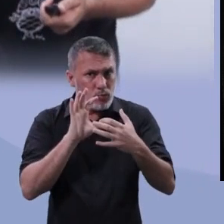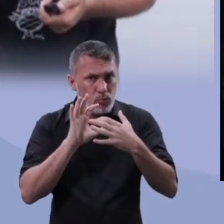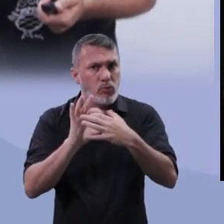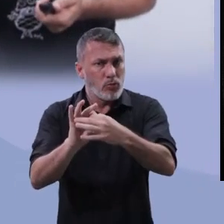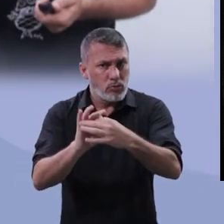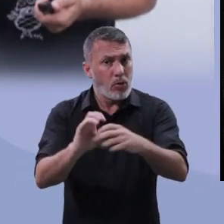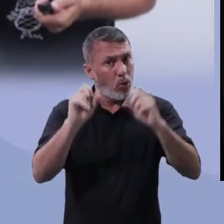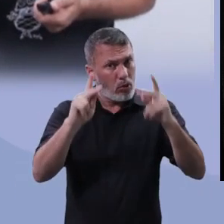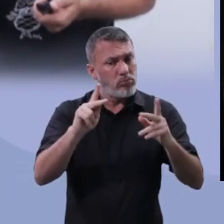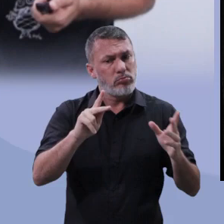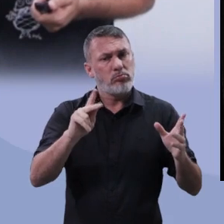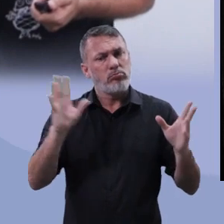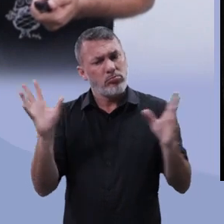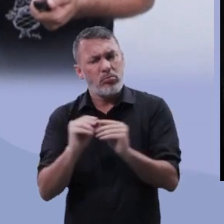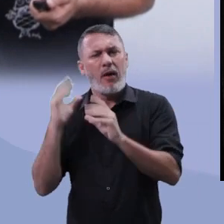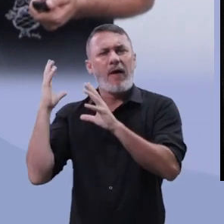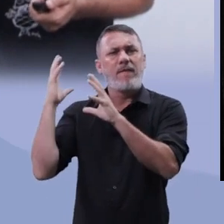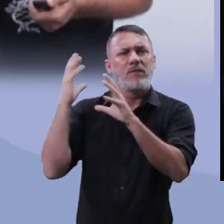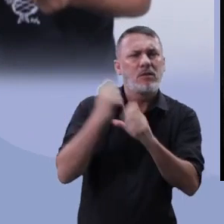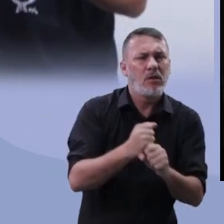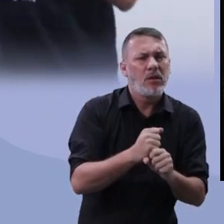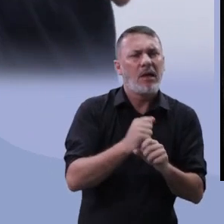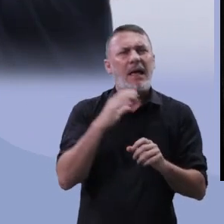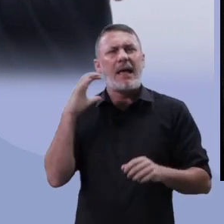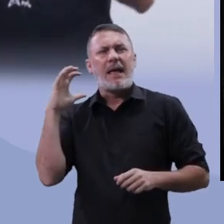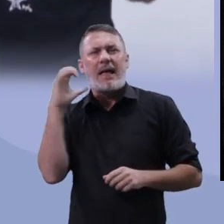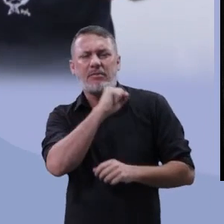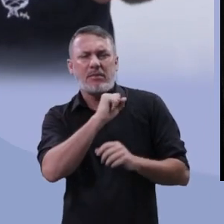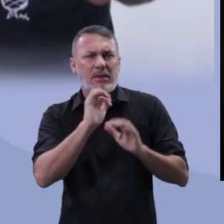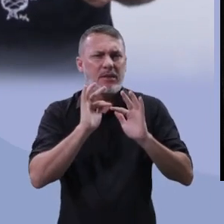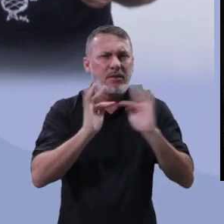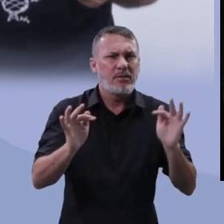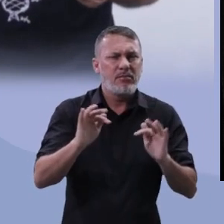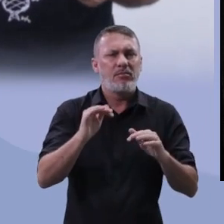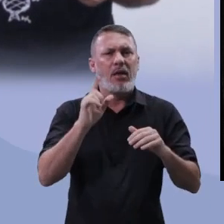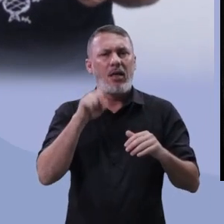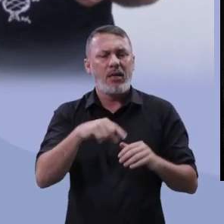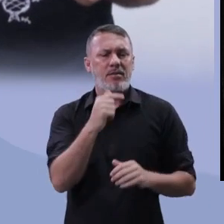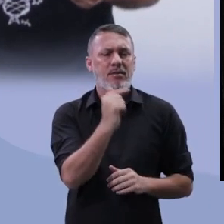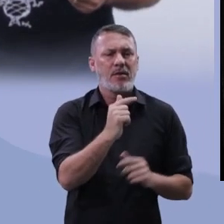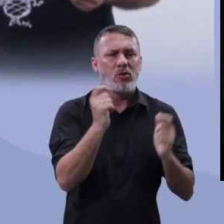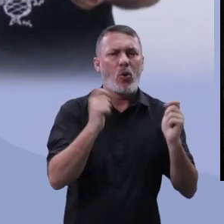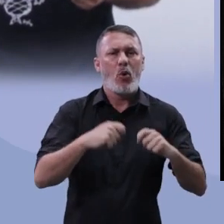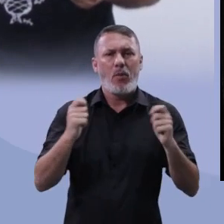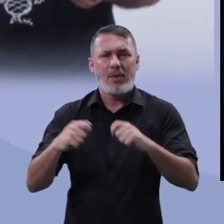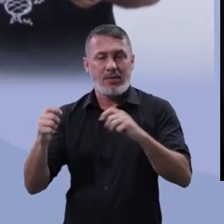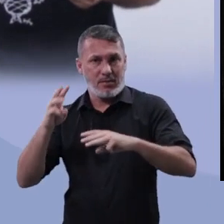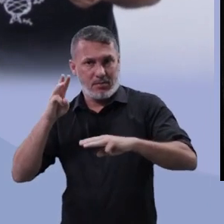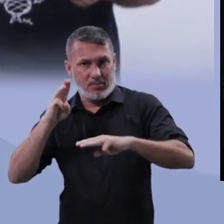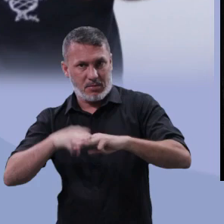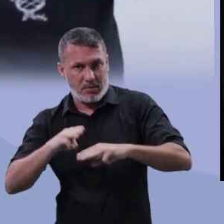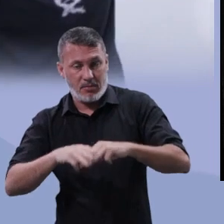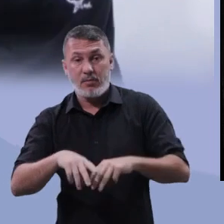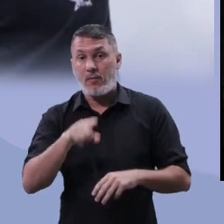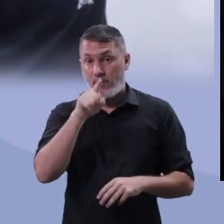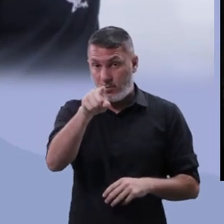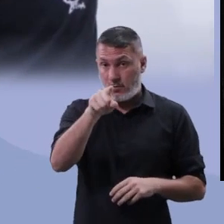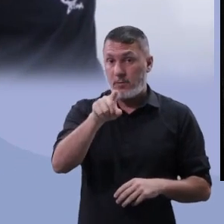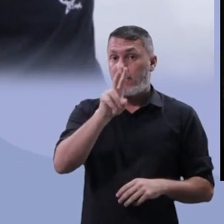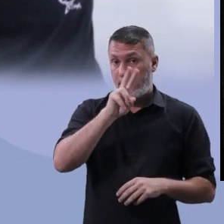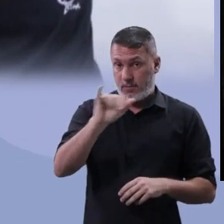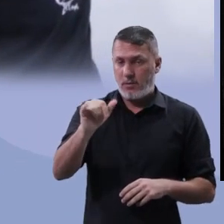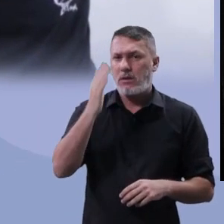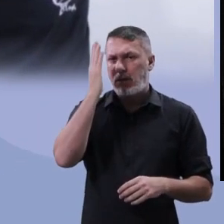Tamo junto? Então era isso aí. Fiz uma revisão aqui, hacker, das 7 competências matemáticas